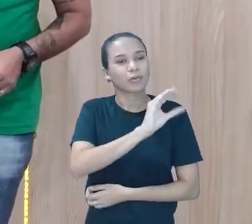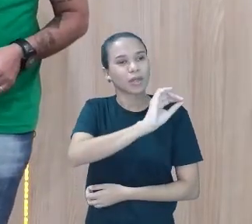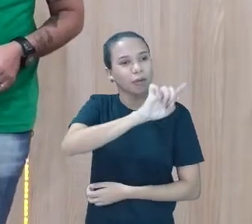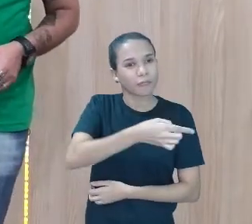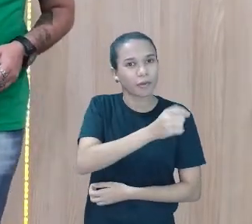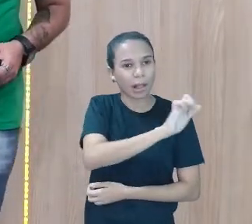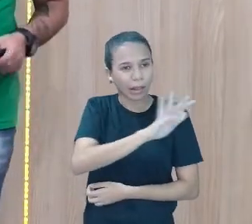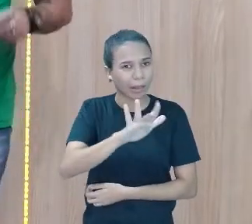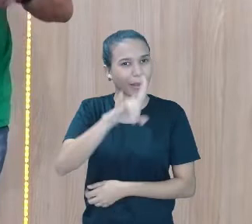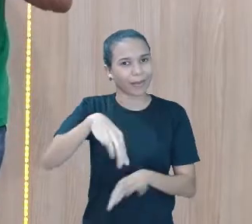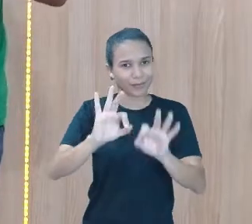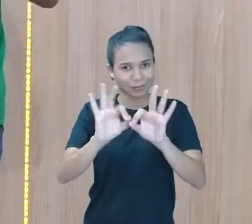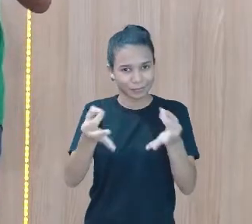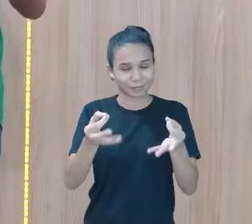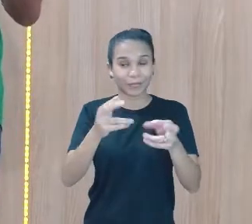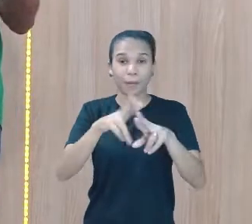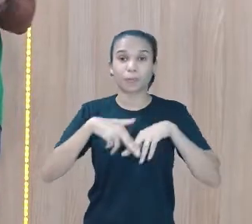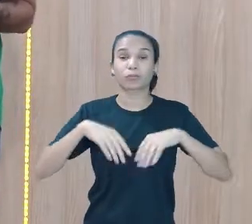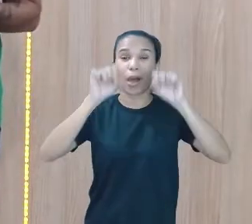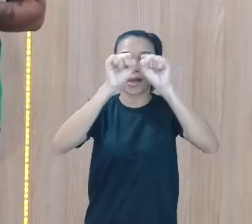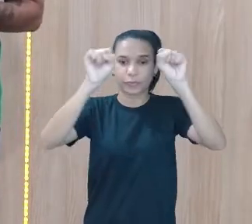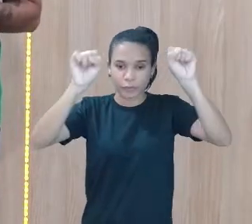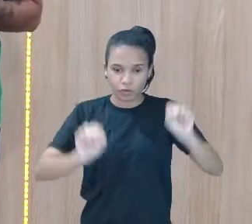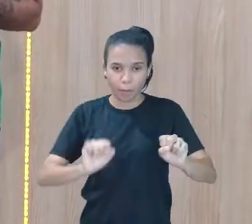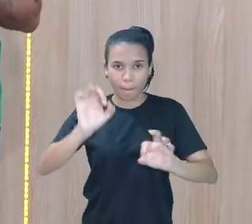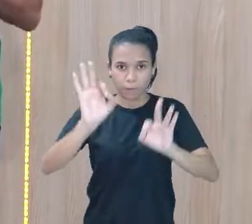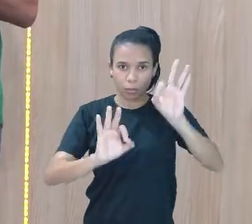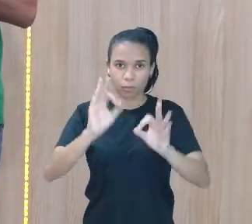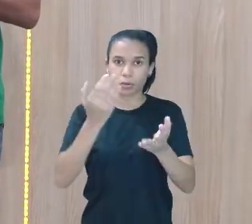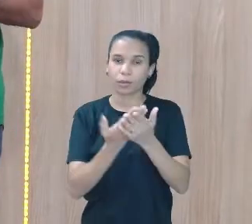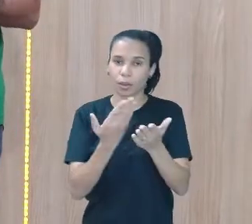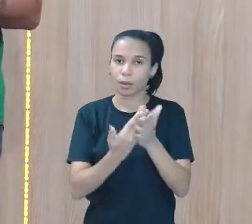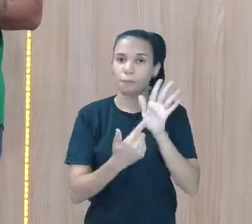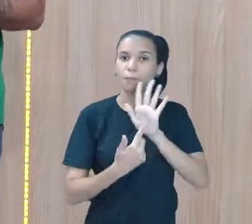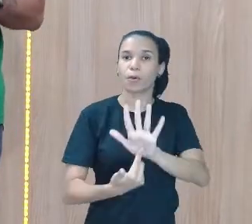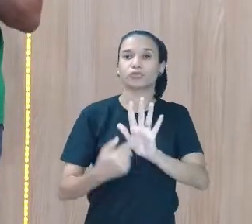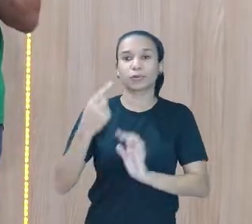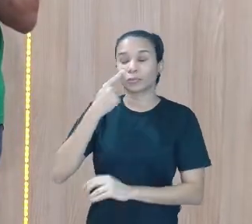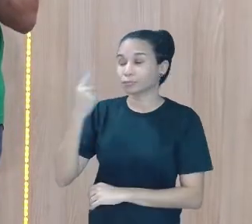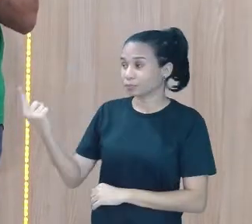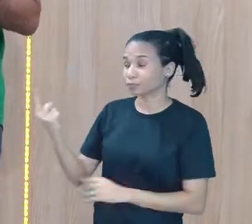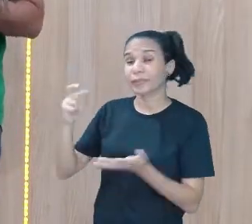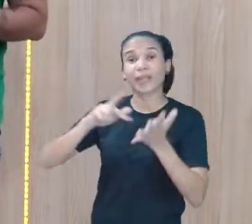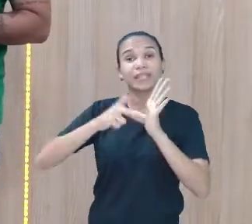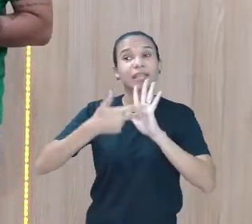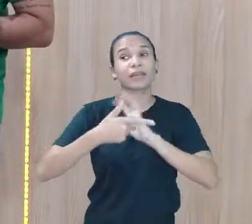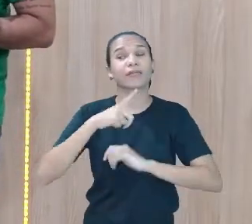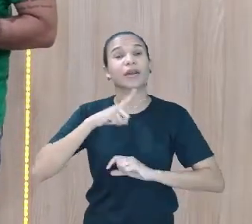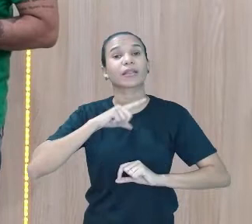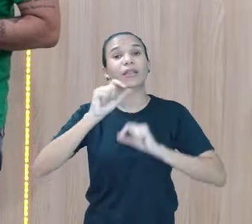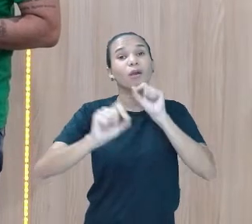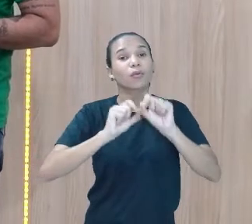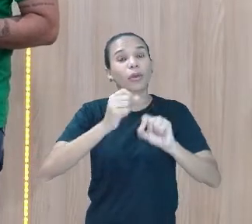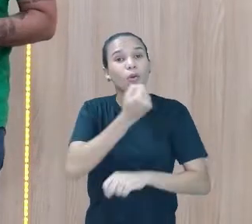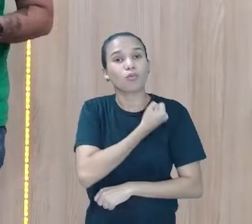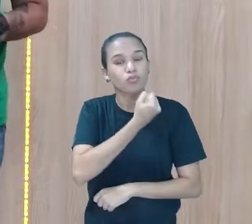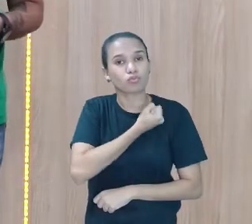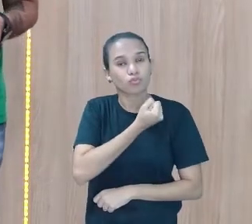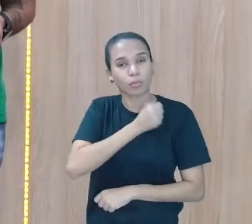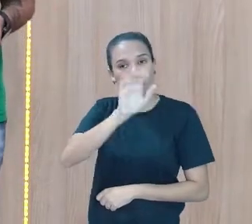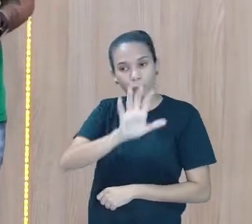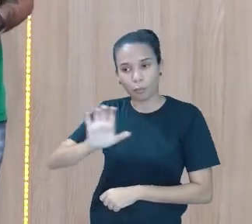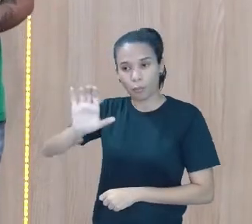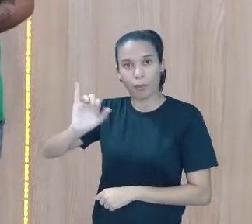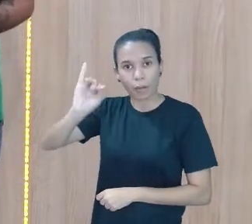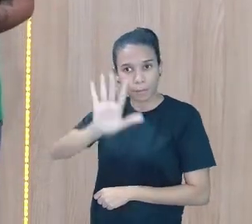é bem mais simples, tá certo? E a sistemática dessas aulas estão representadas aí, ou seja, eu tenho uma representação do número